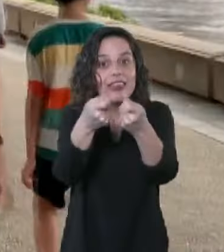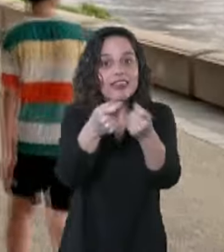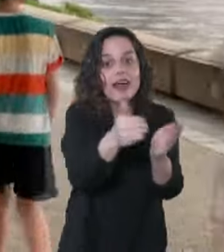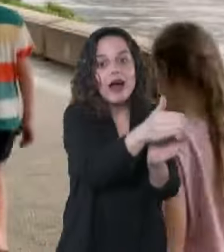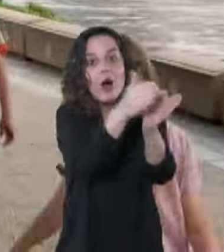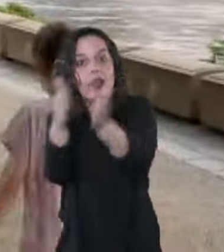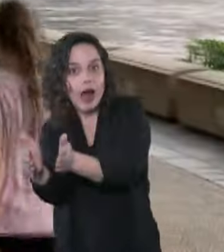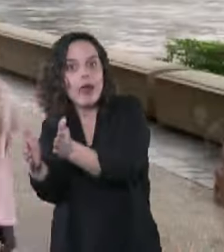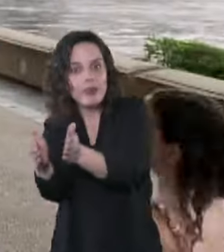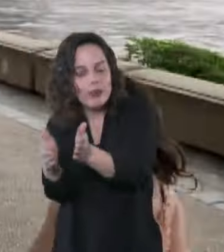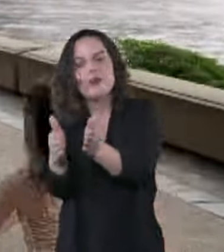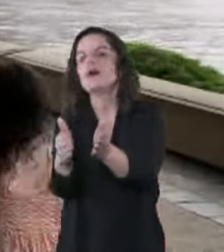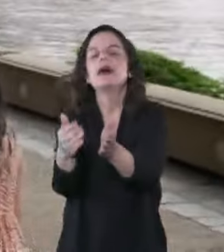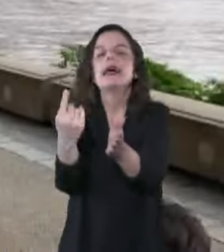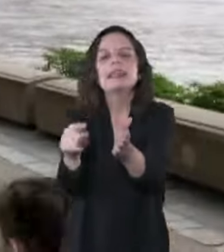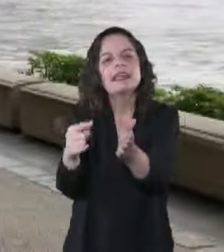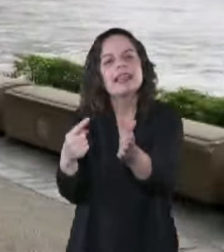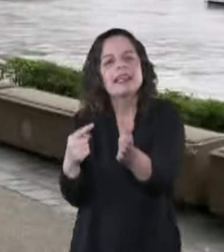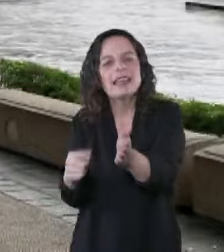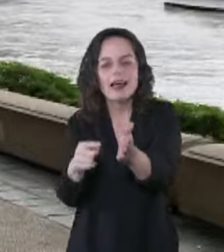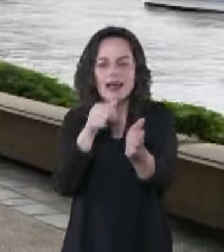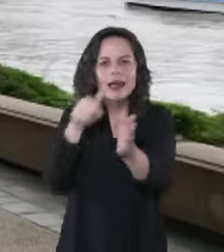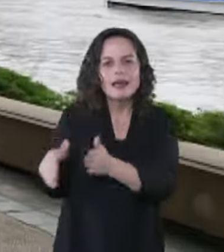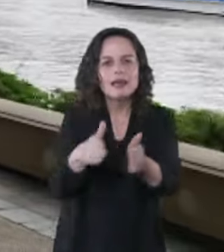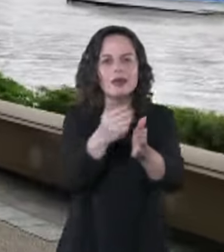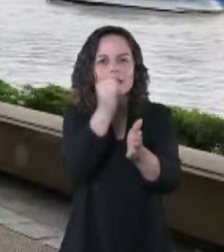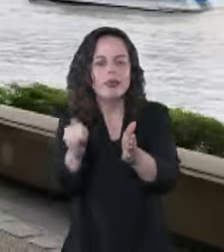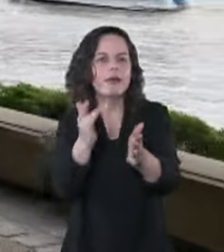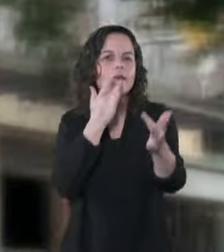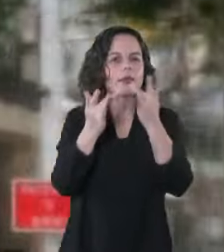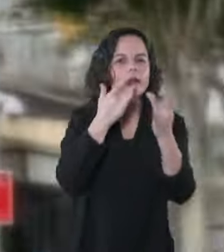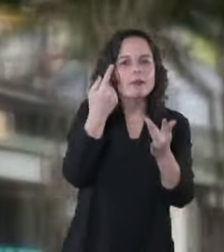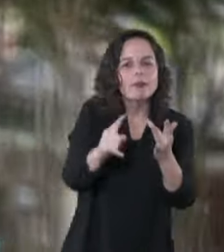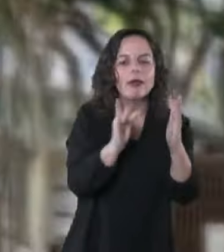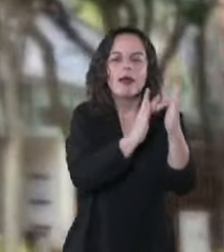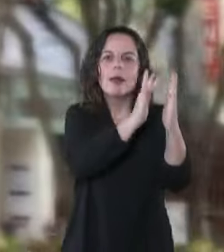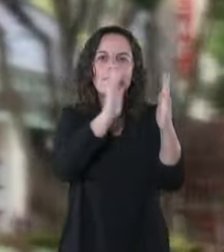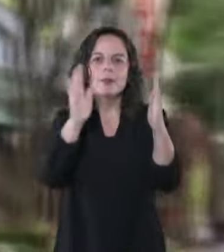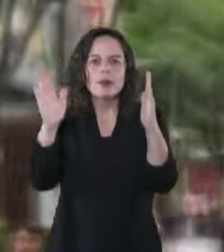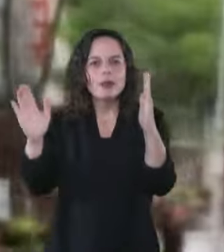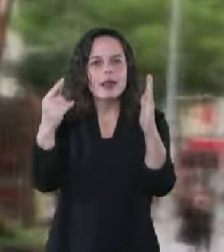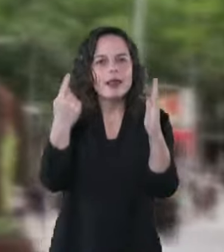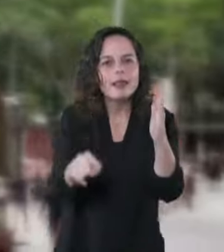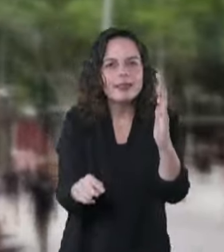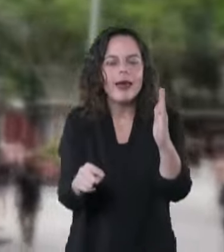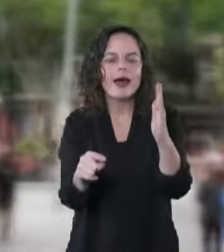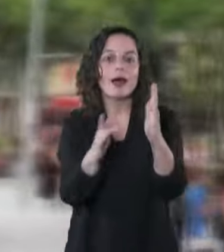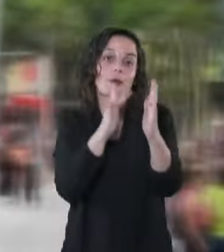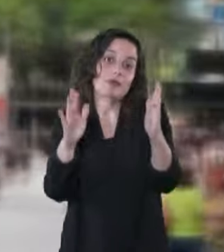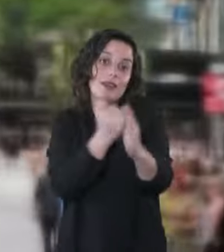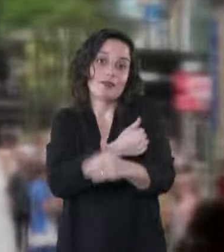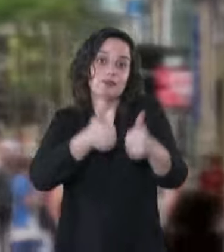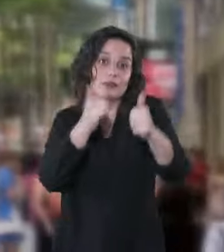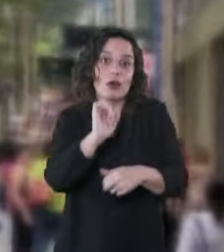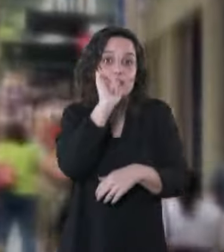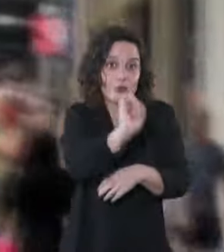é onde, aliás, depois tem assim uma marginal onde tem os teatros, tem a biblioteca, biblioteca da cidade, biblioteca